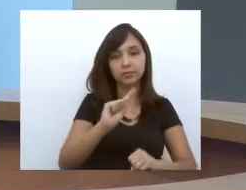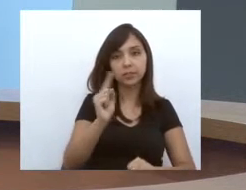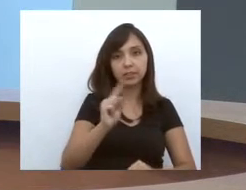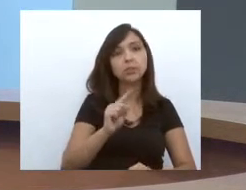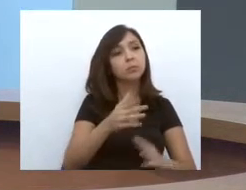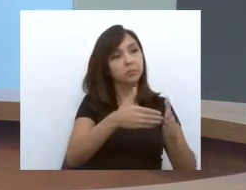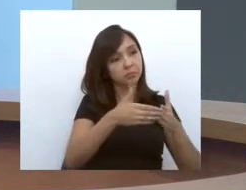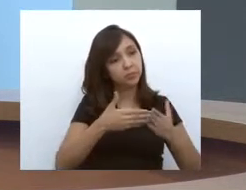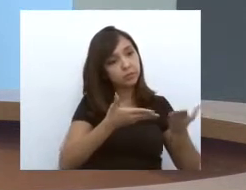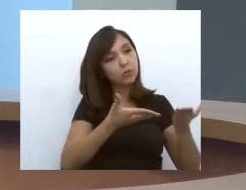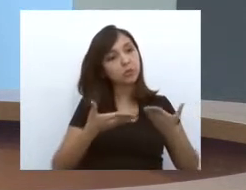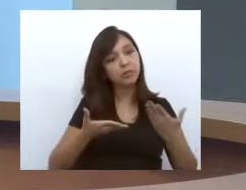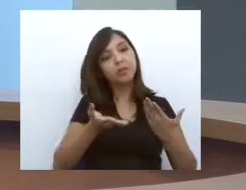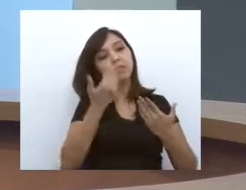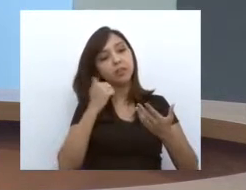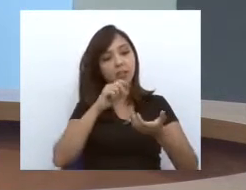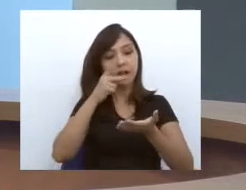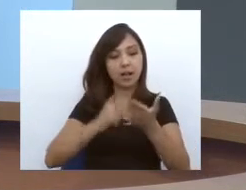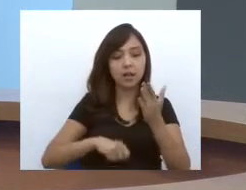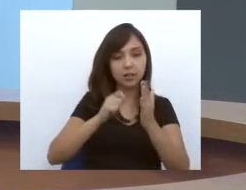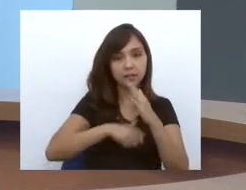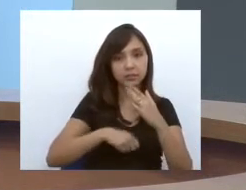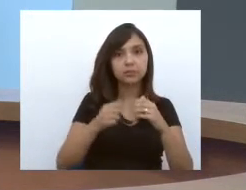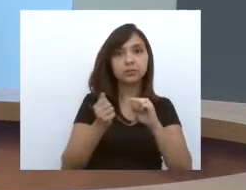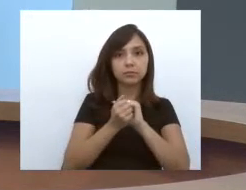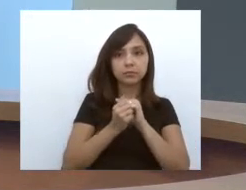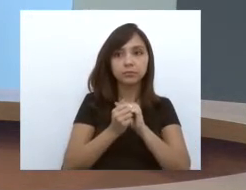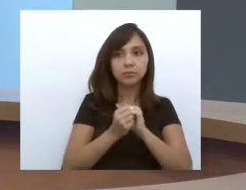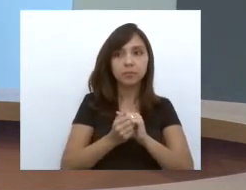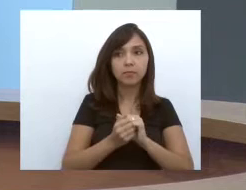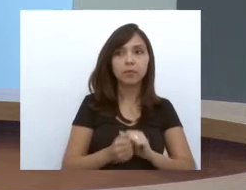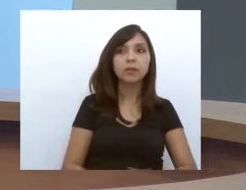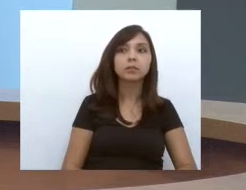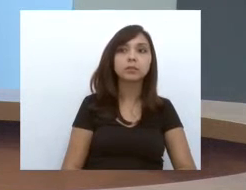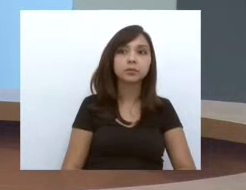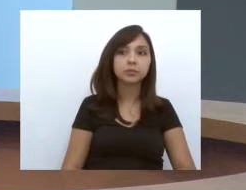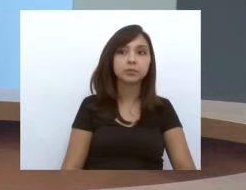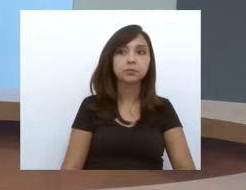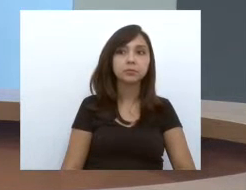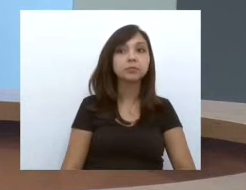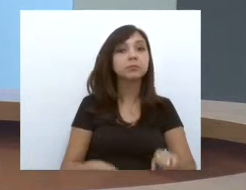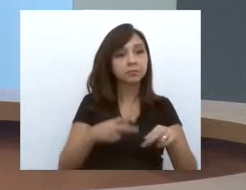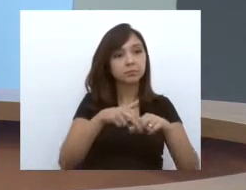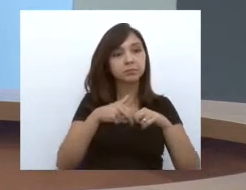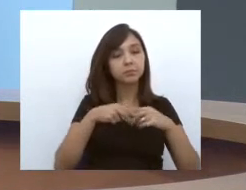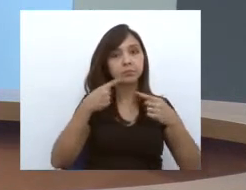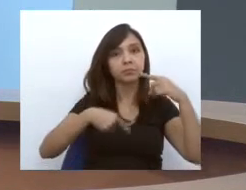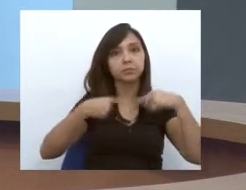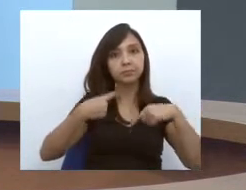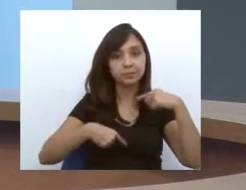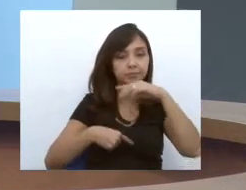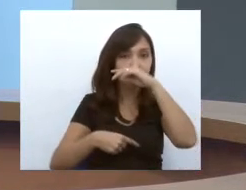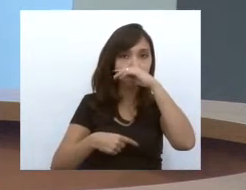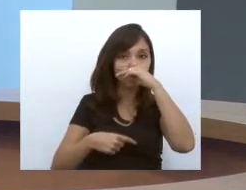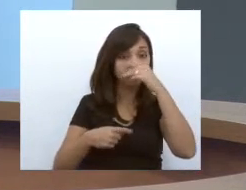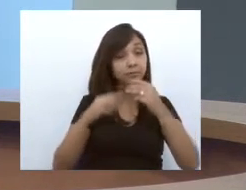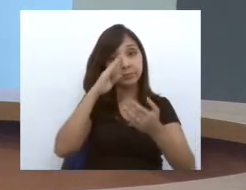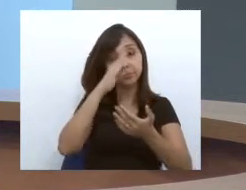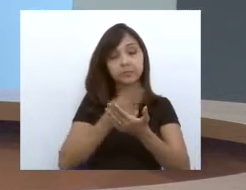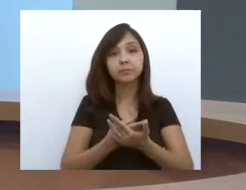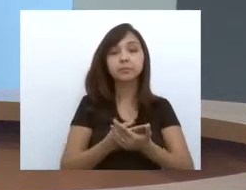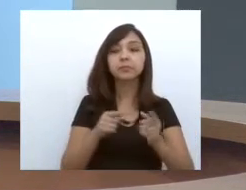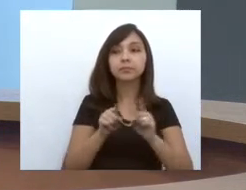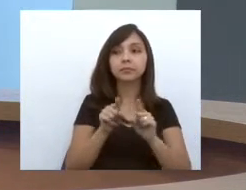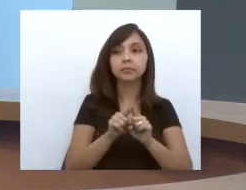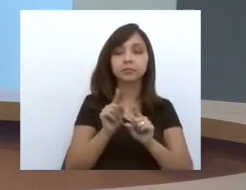junto conosco, porque é uma questão que é maior do que a disputa de partido político, né? E acredito, senhor presidente,